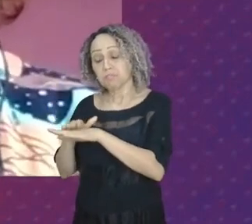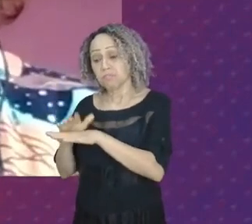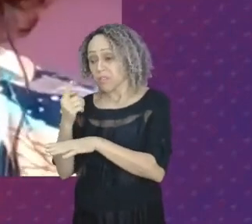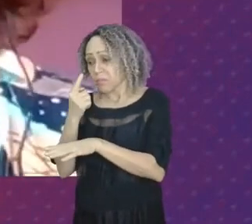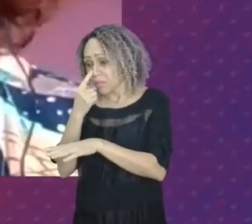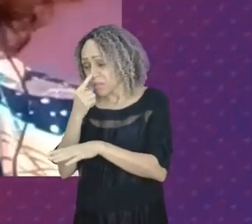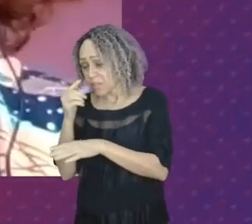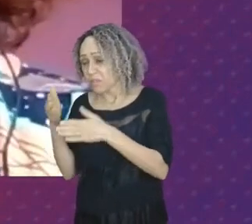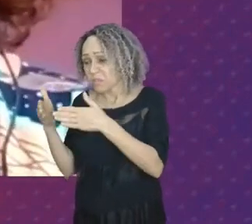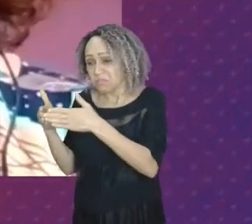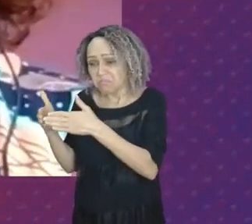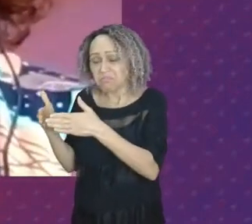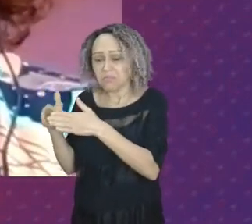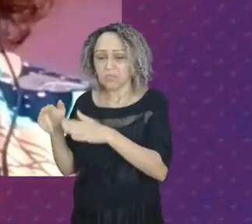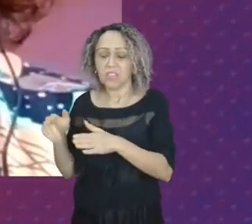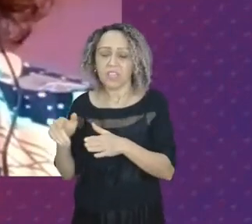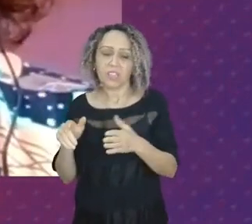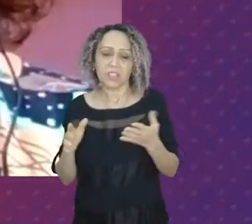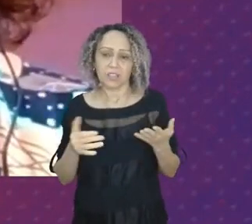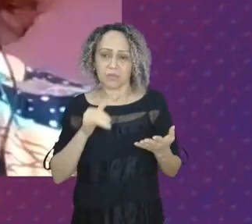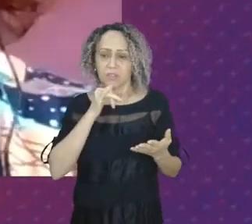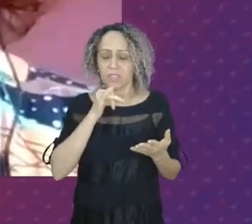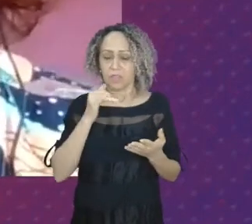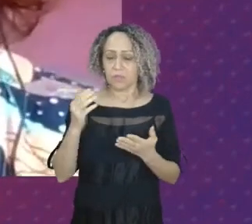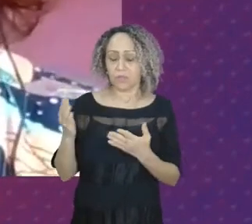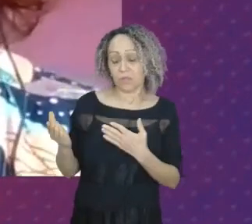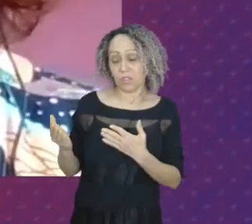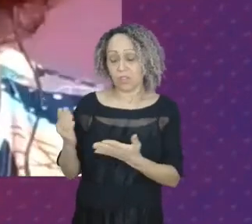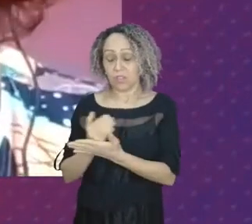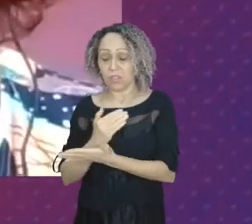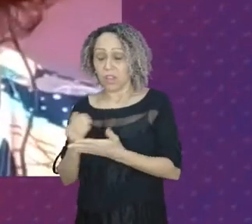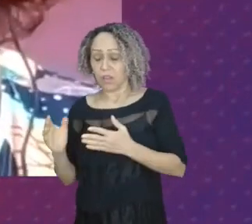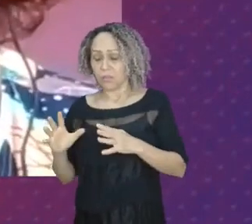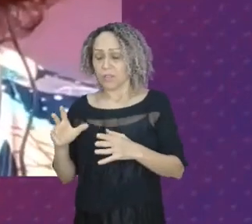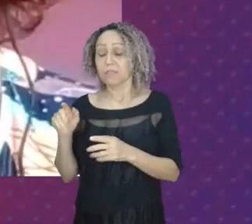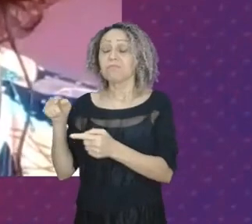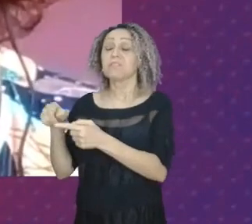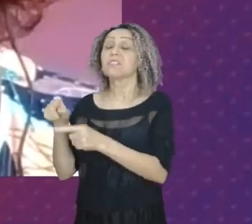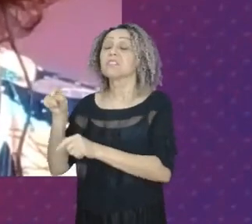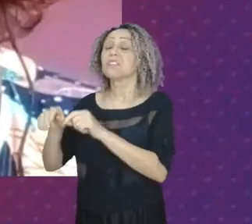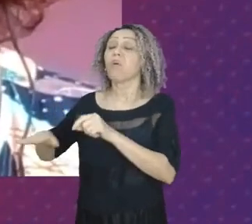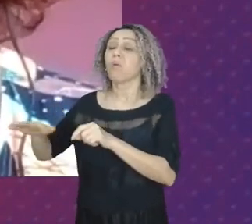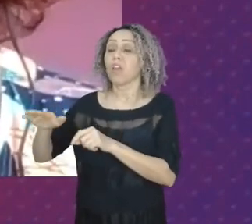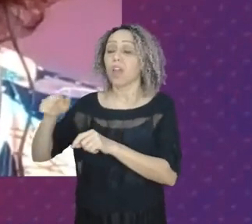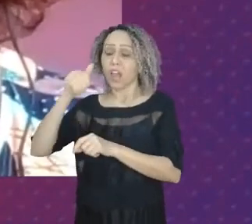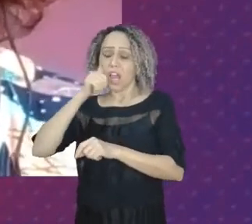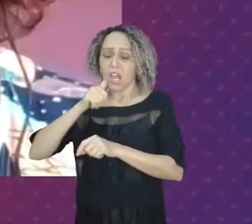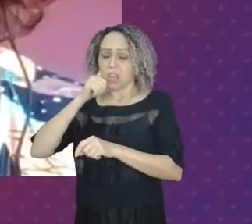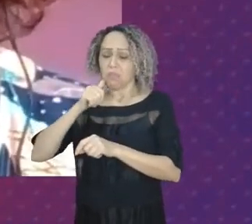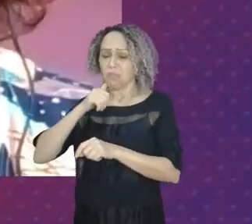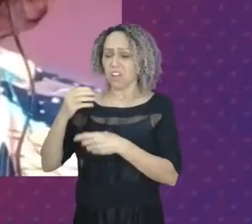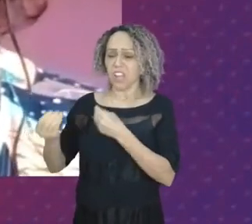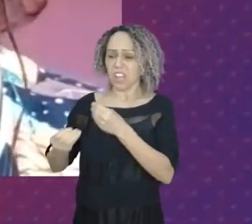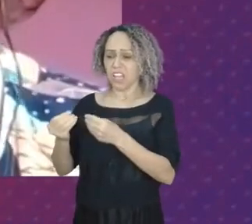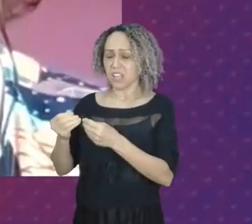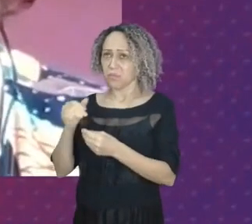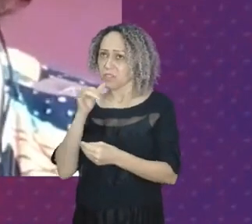mulheres em todos os serviços que são prestados, né, em todos os serviços que existem